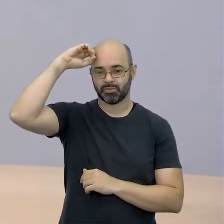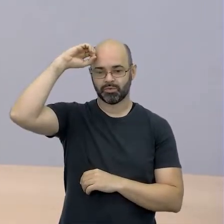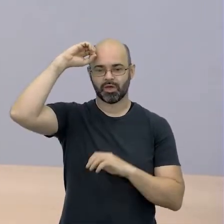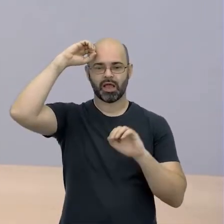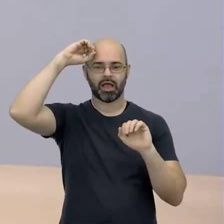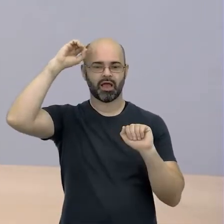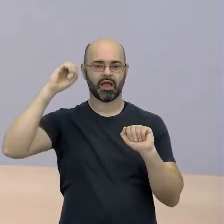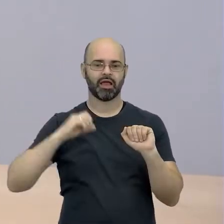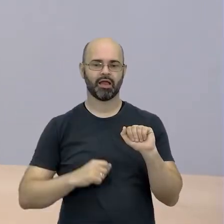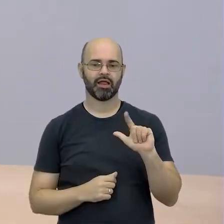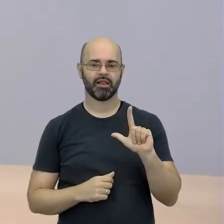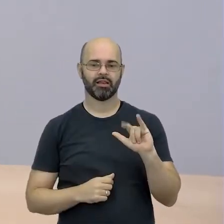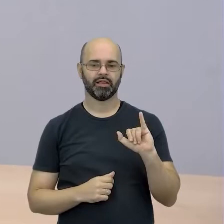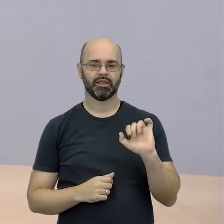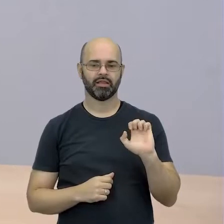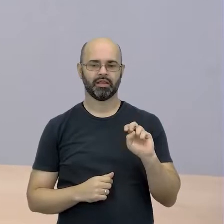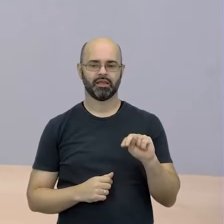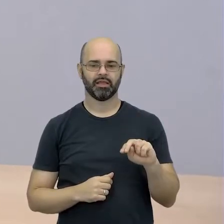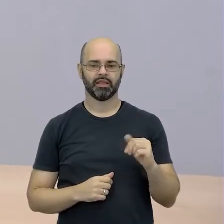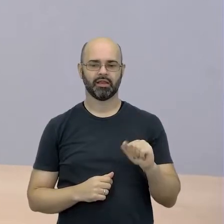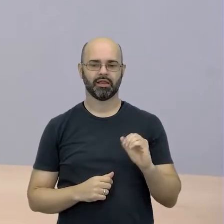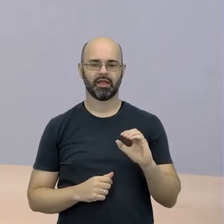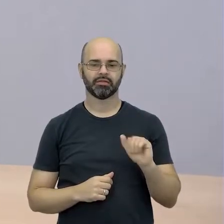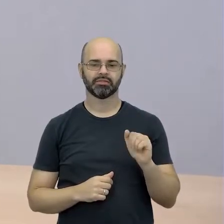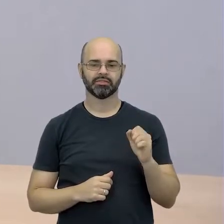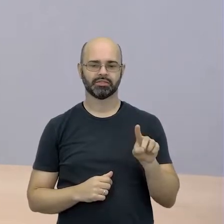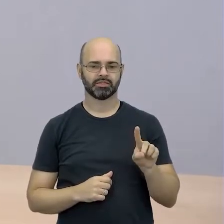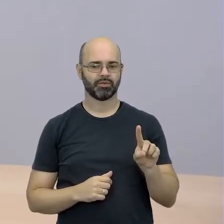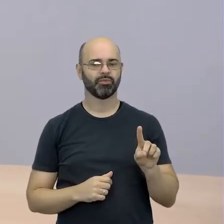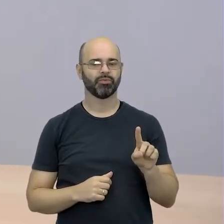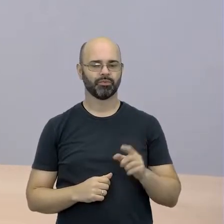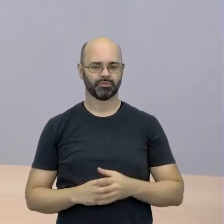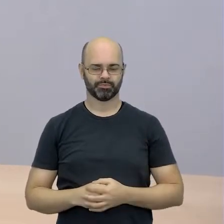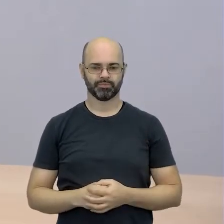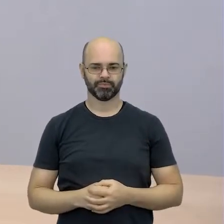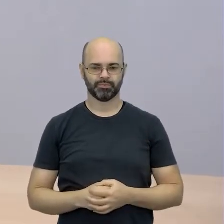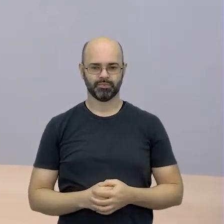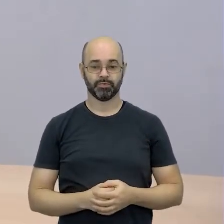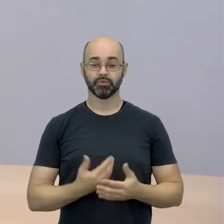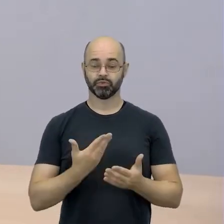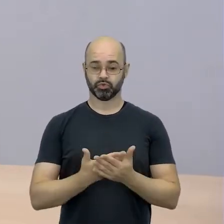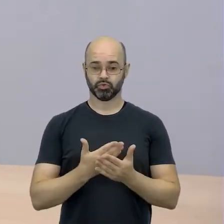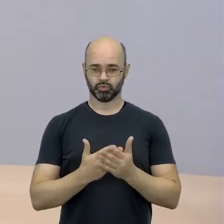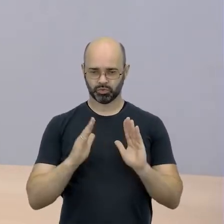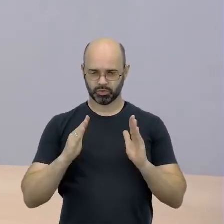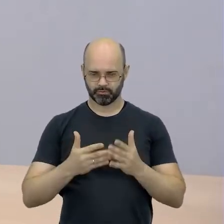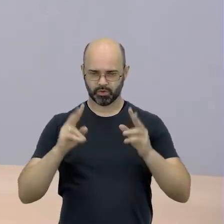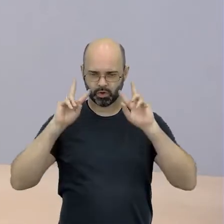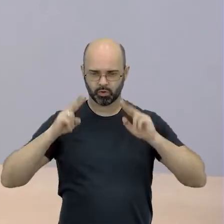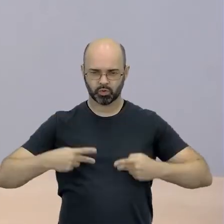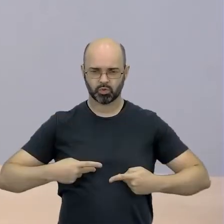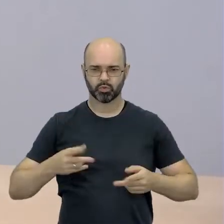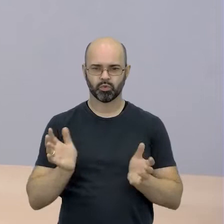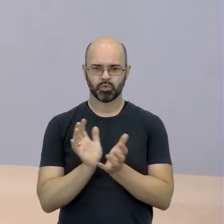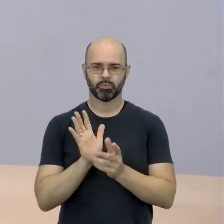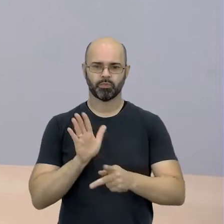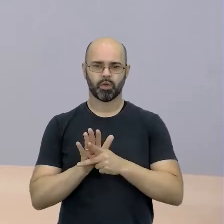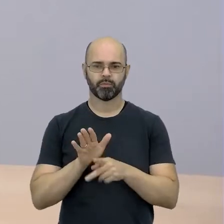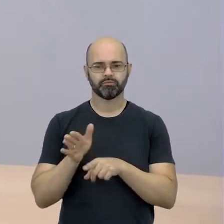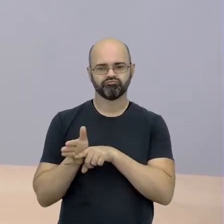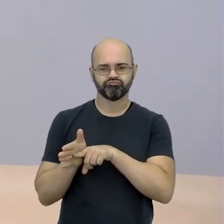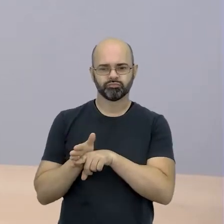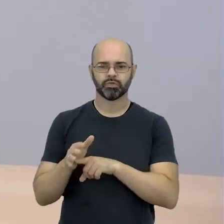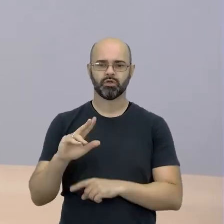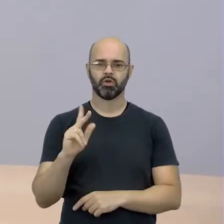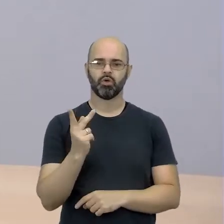Então, um dos principais focos das atividades do estudo de humanidades é fazer com que